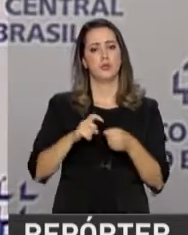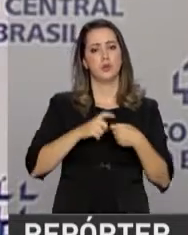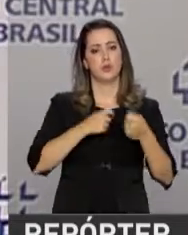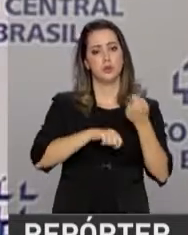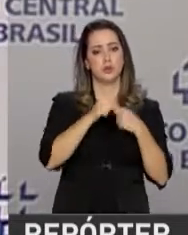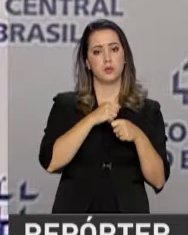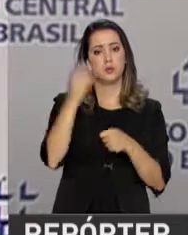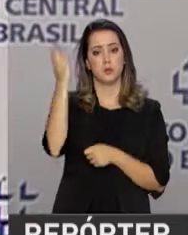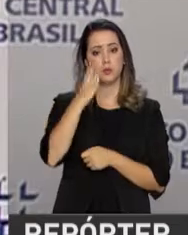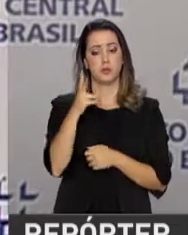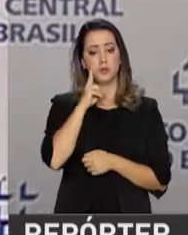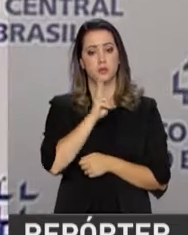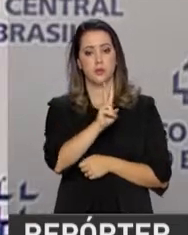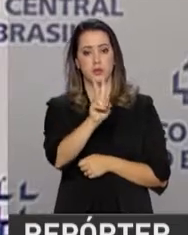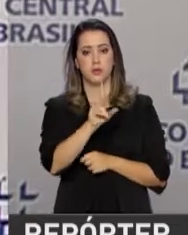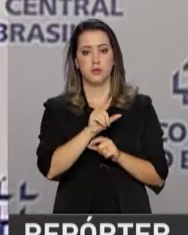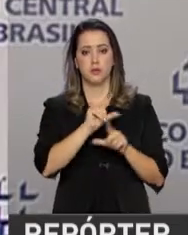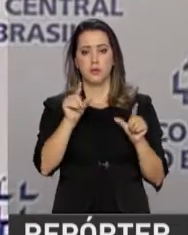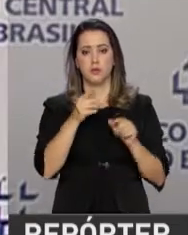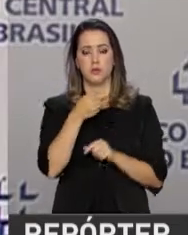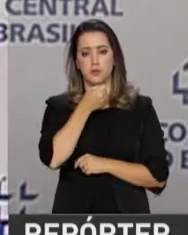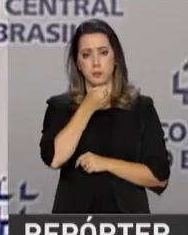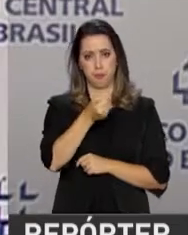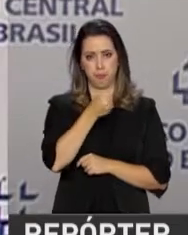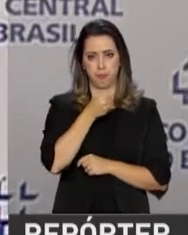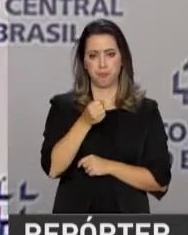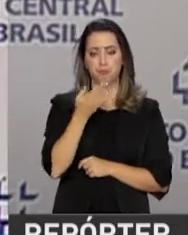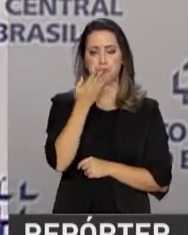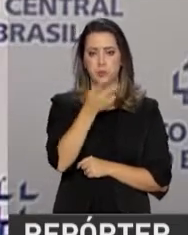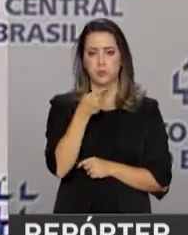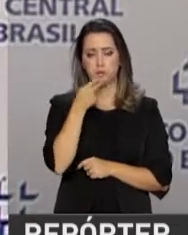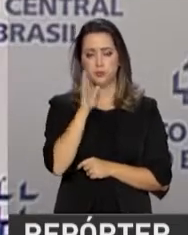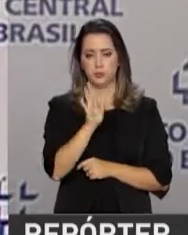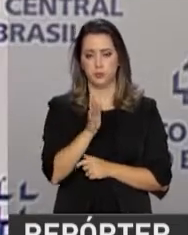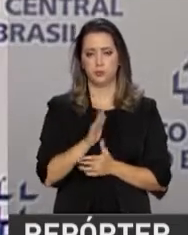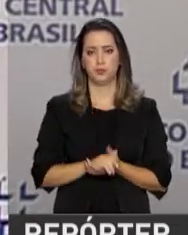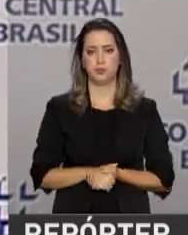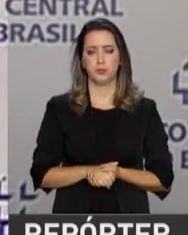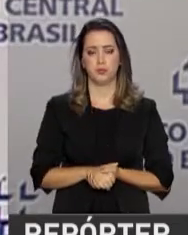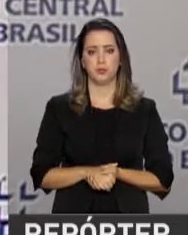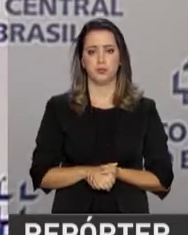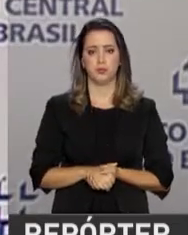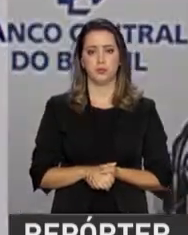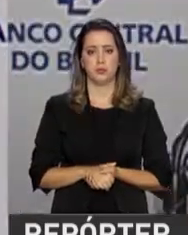economia brasileira. Vamos ouvir então um trecho do que o presidente Ilan Goldfein falou agora há pouco. Vamos ouvir.